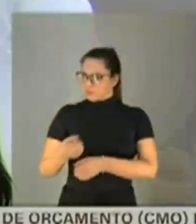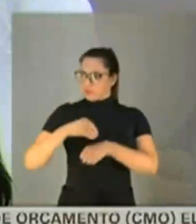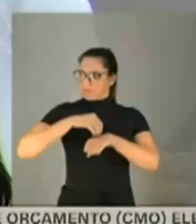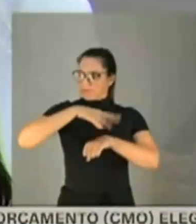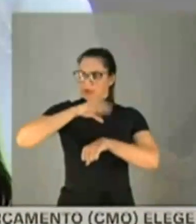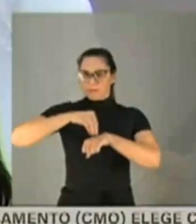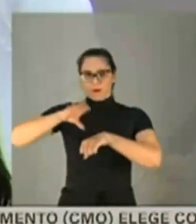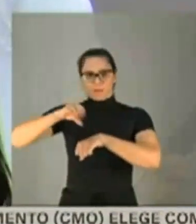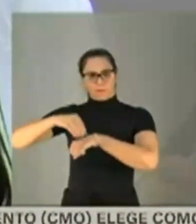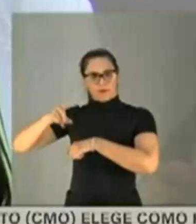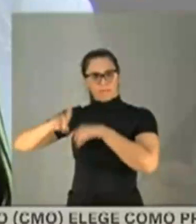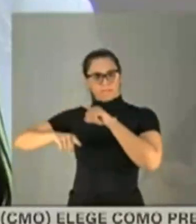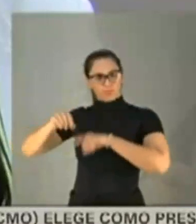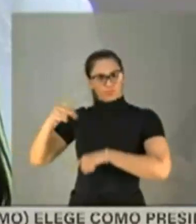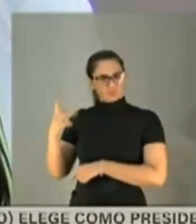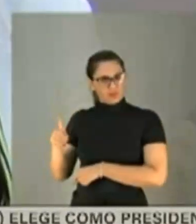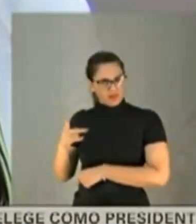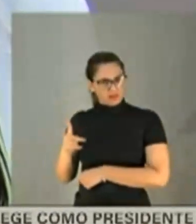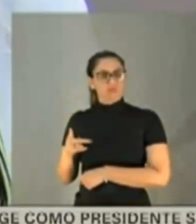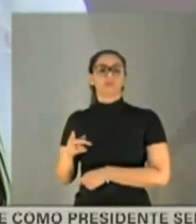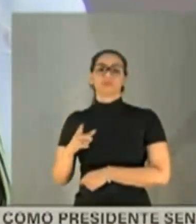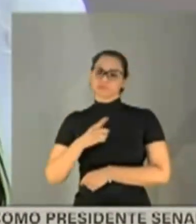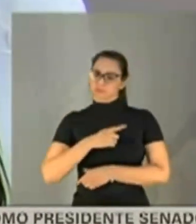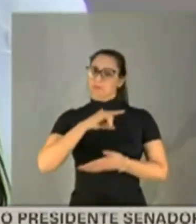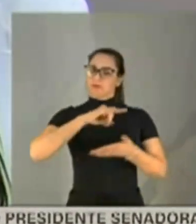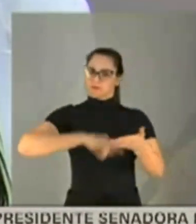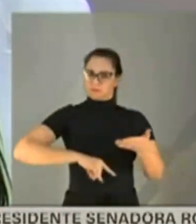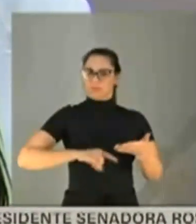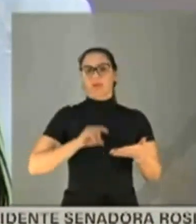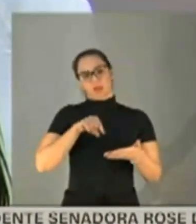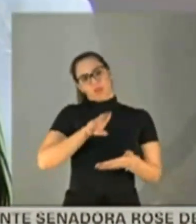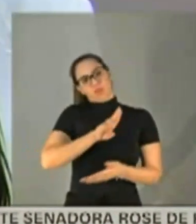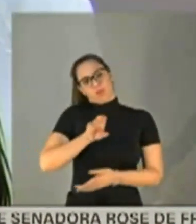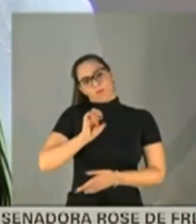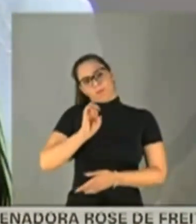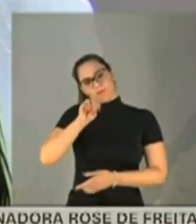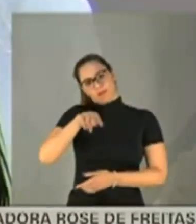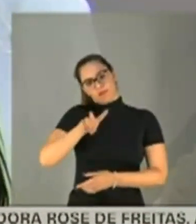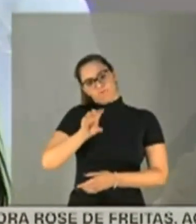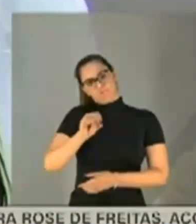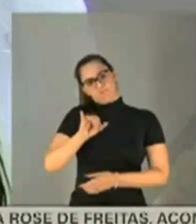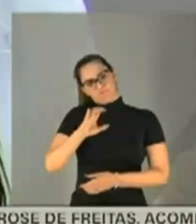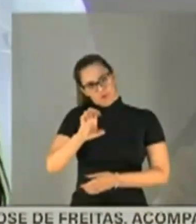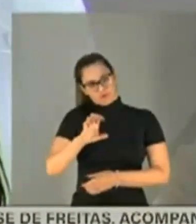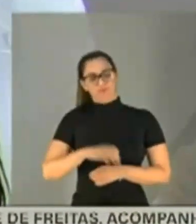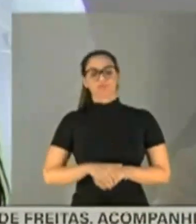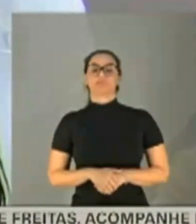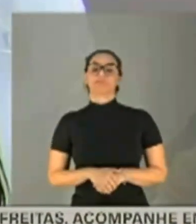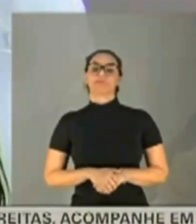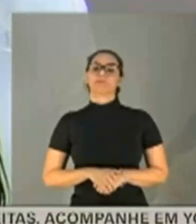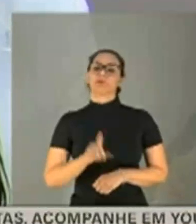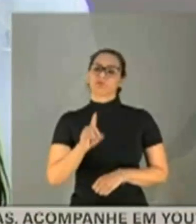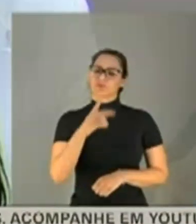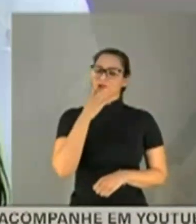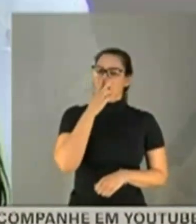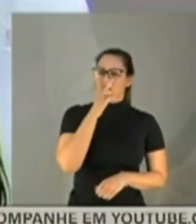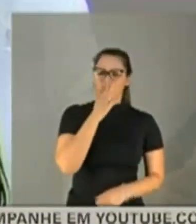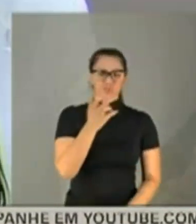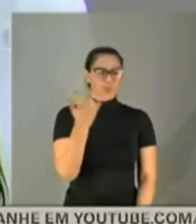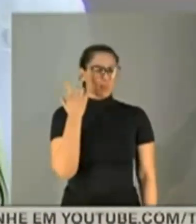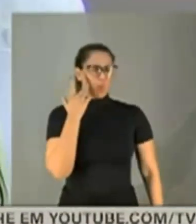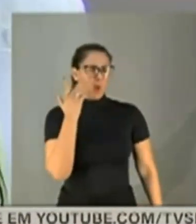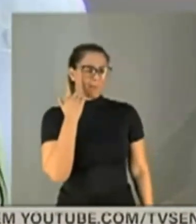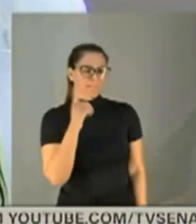Barato, além de emitir fatura, que é o invoice. Pergunto, o senhor considera normal ter